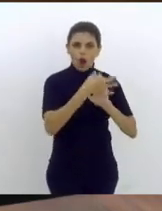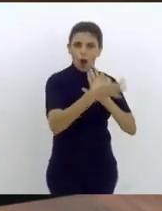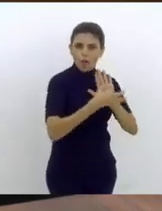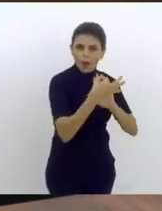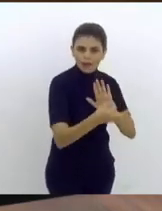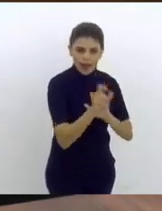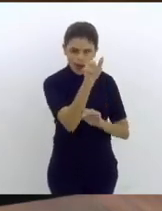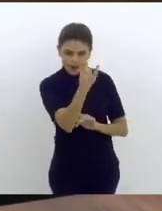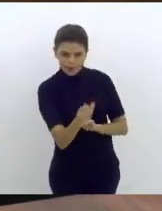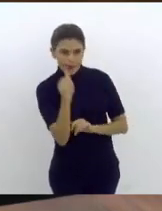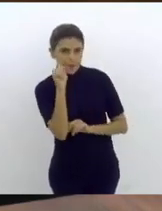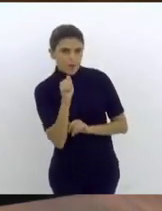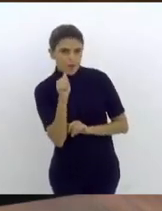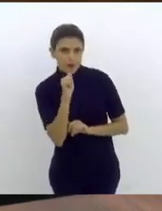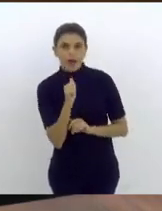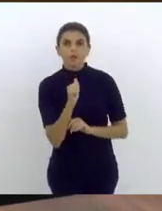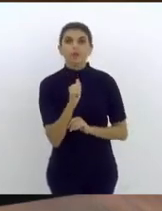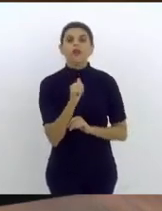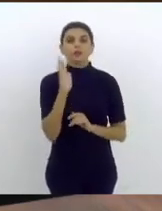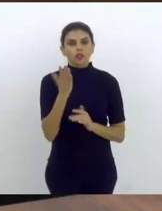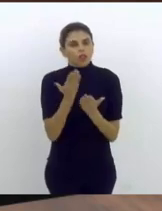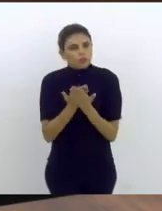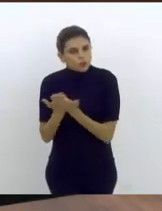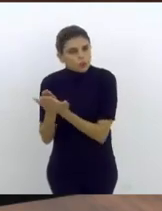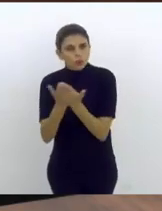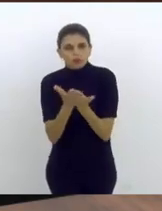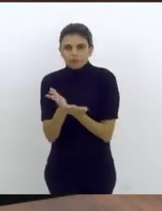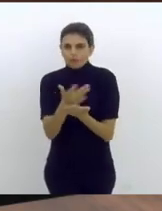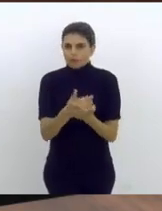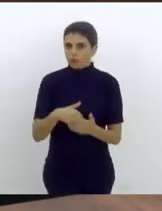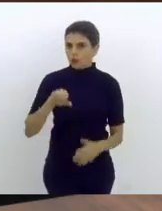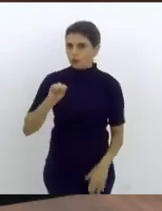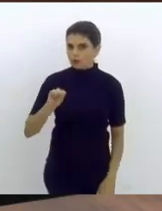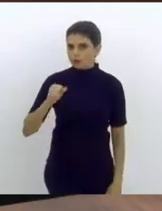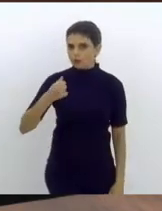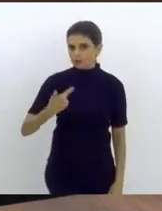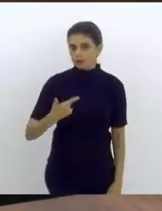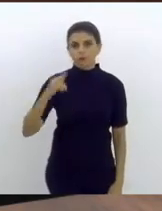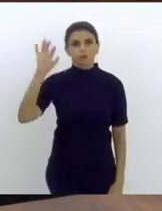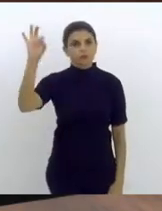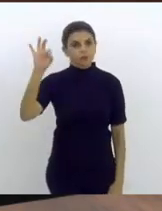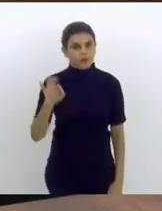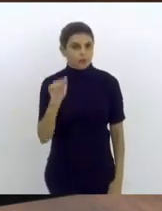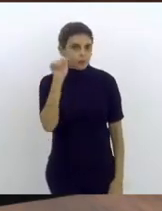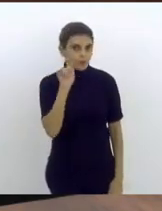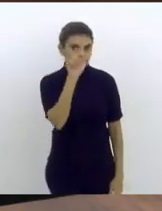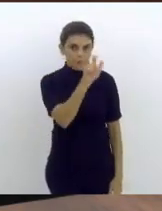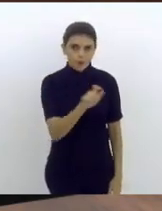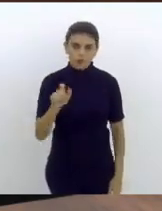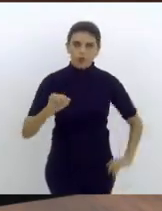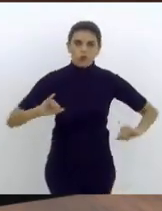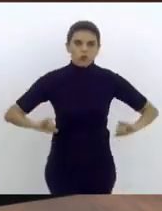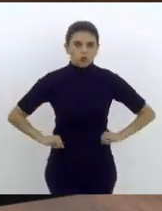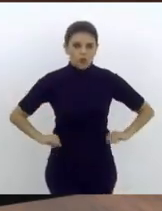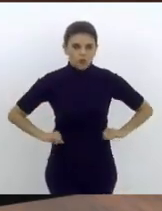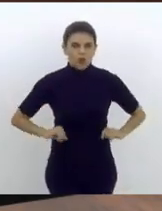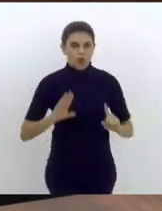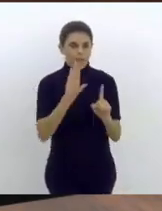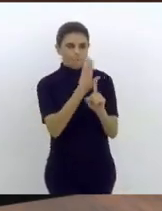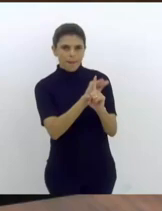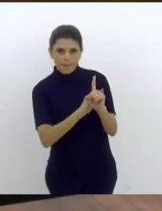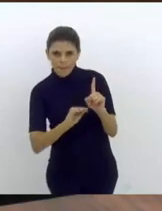a sua aparência e de acordo com o estudo 82% das mulheres que sofreram assédio